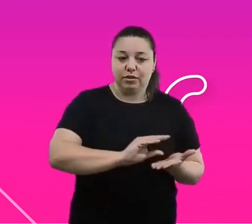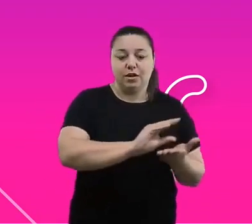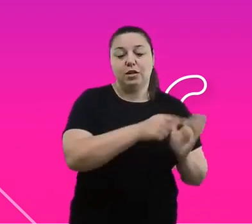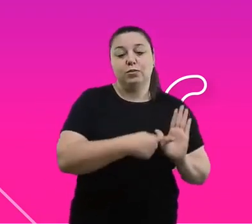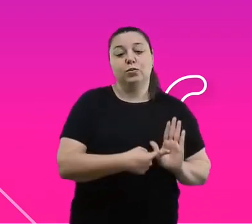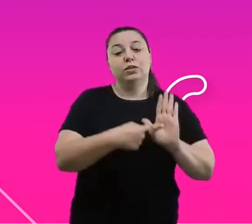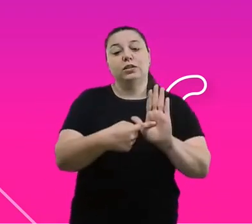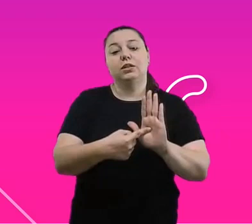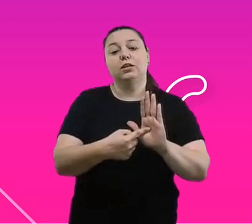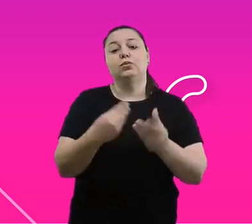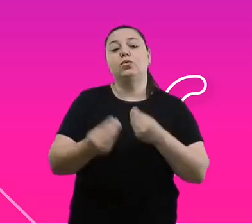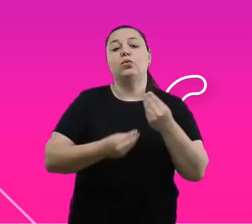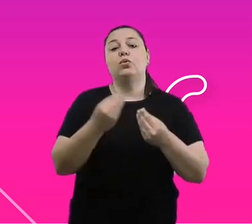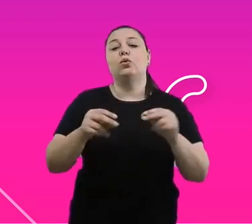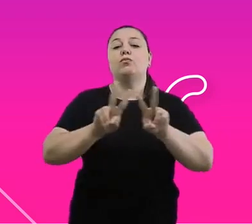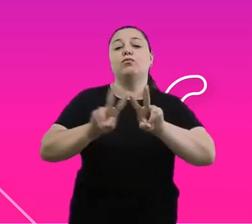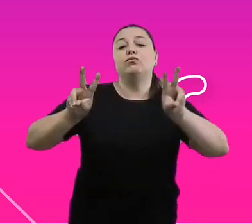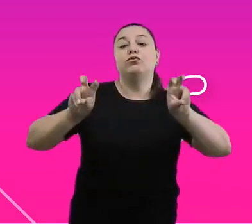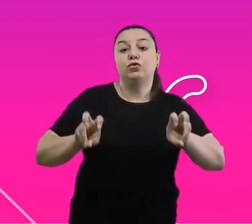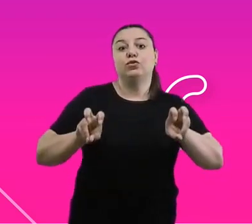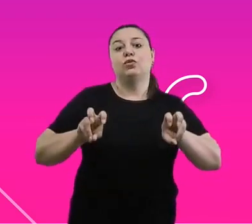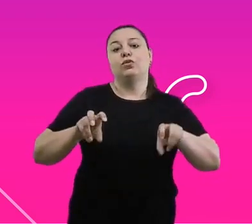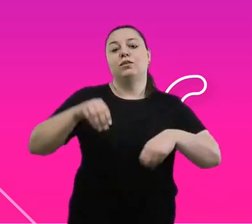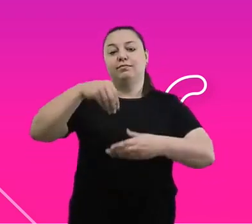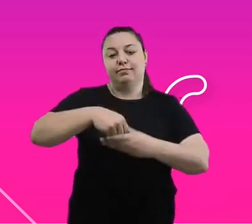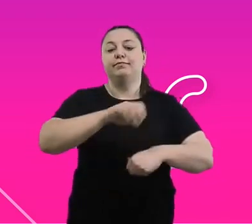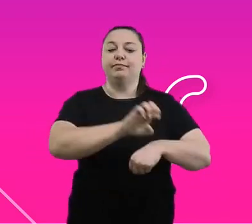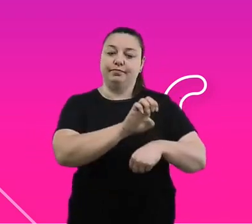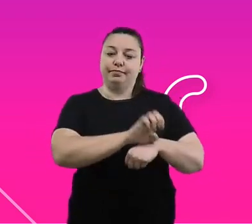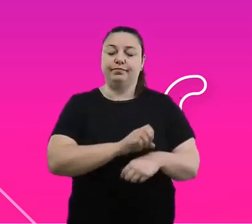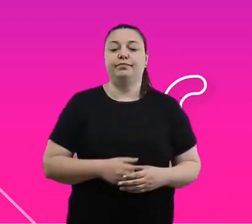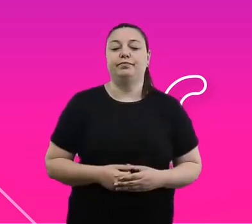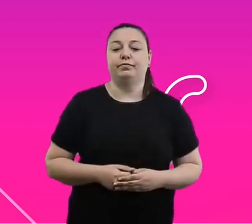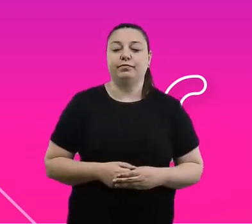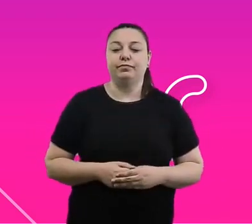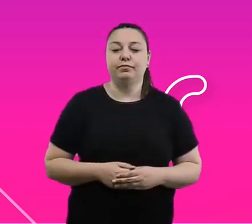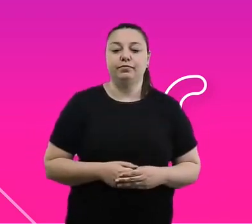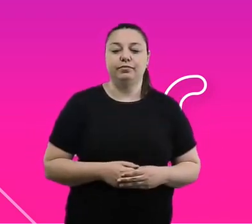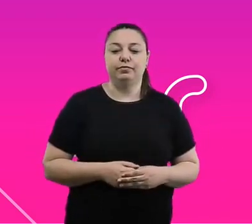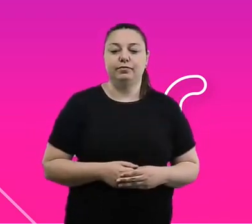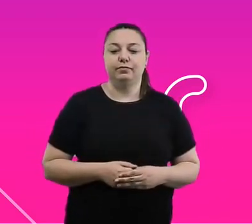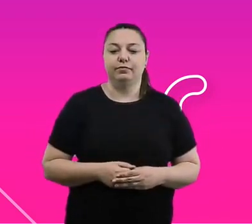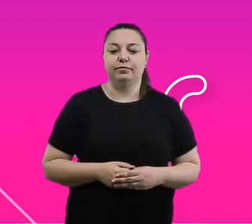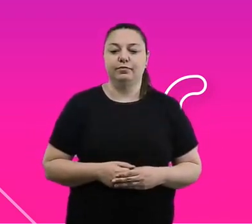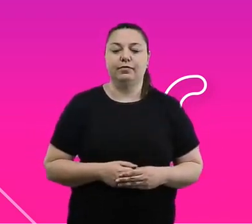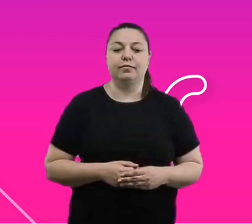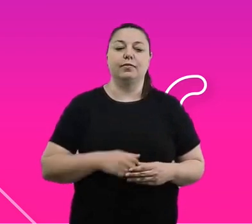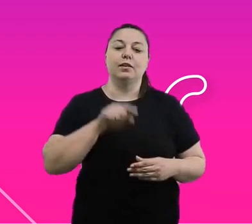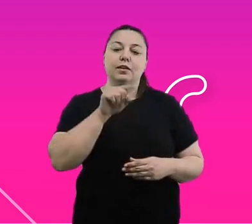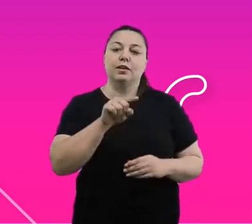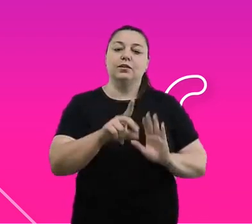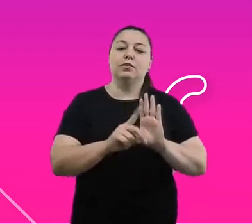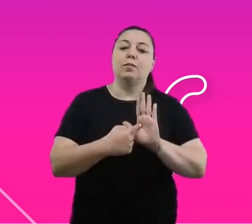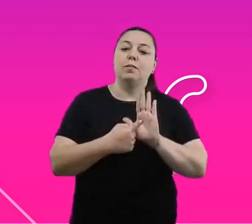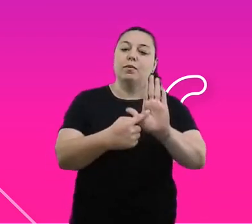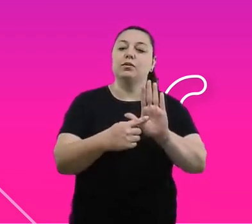Um mapa de dados, ele nada mais é do que uma representação gráfica do fluxo de dados que a gente